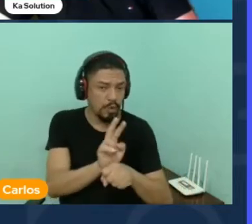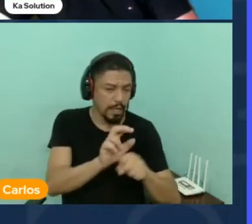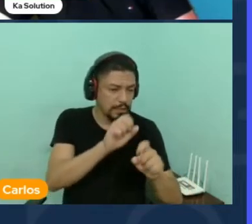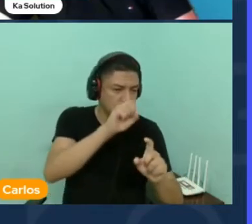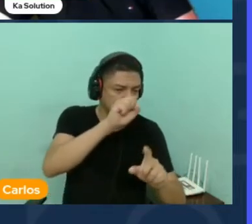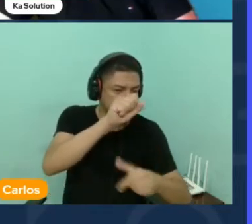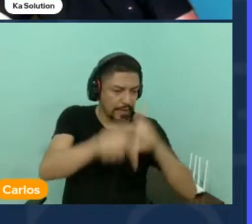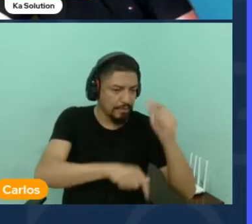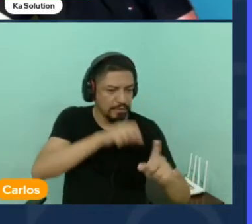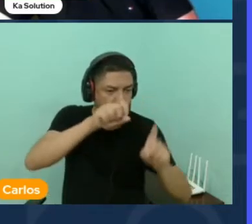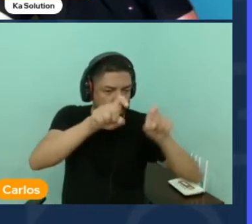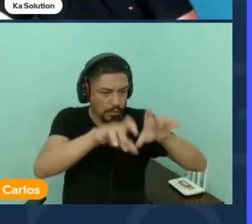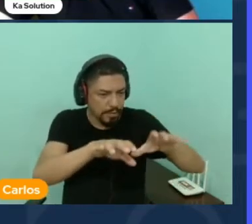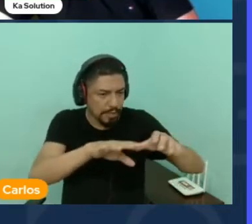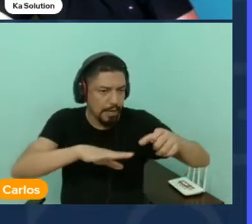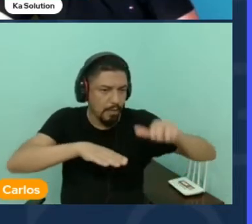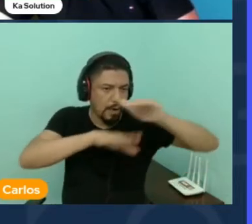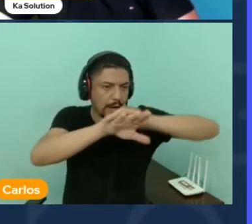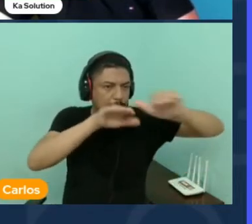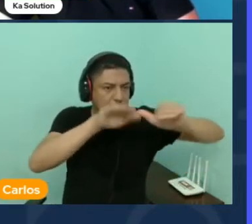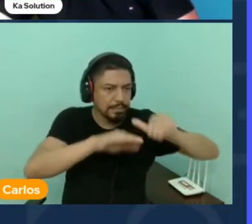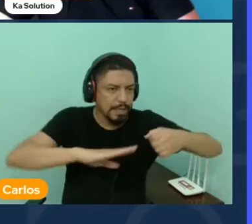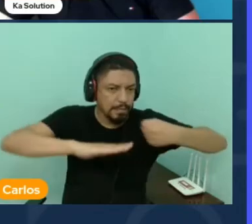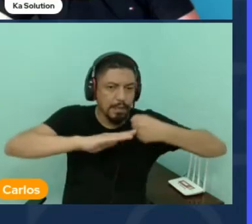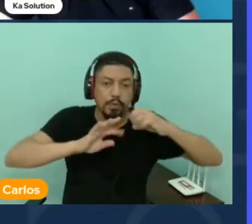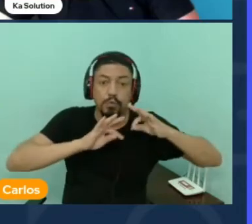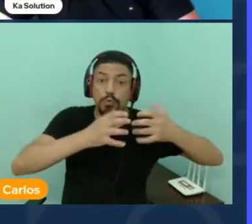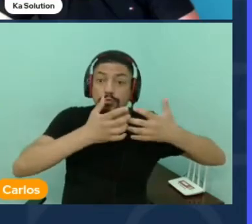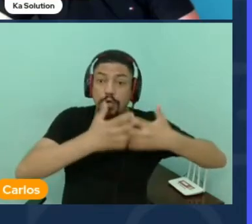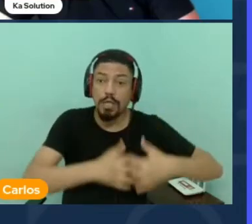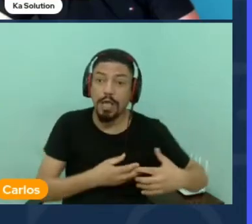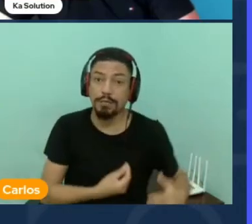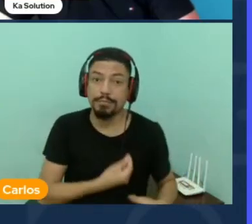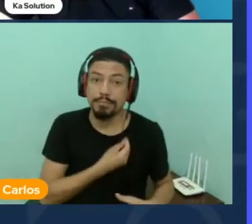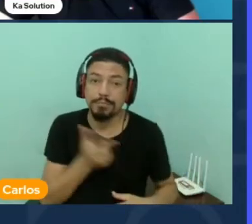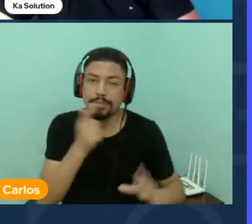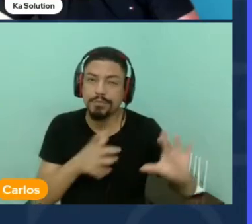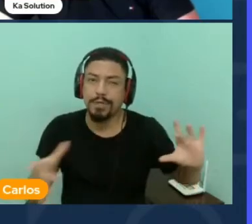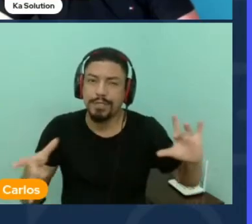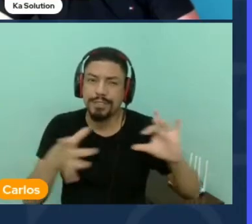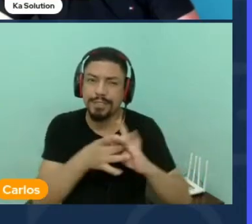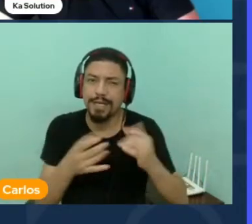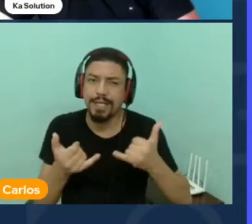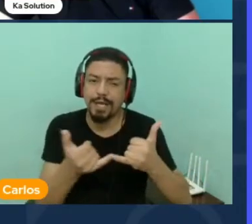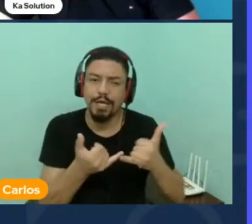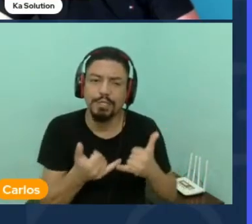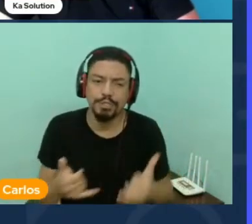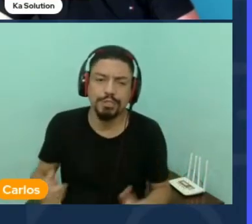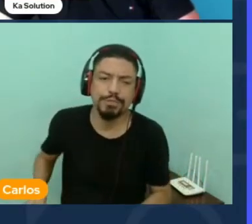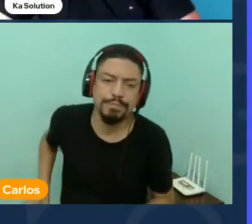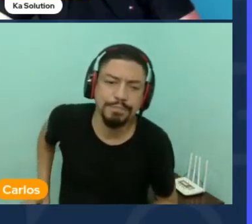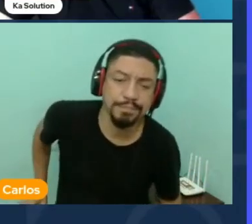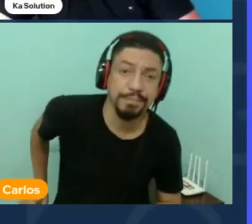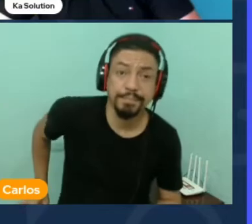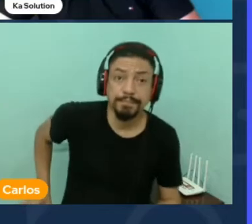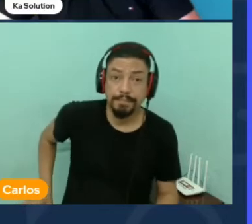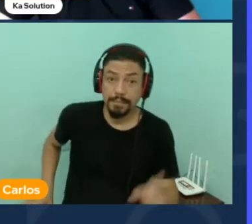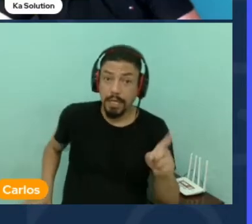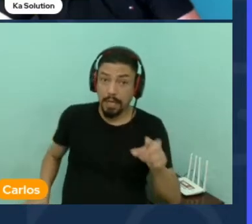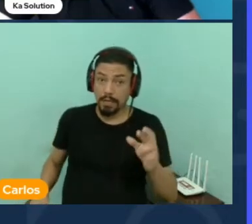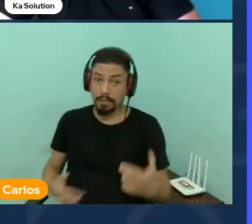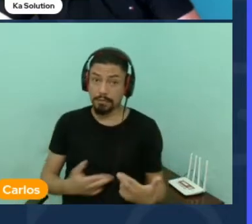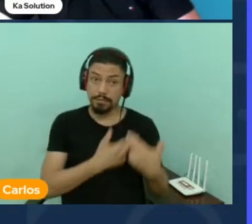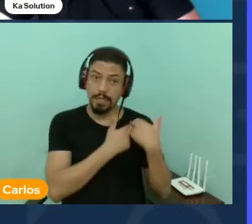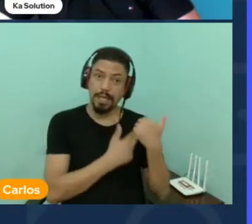de armazenamento e de banco de dados funcionando, conectados em rede. Isso é responsabilidade